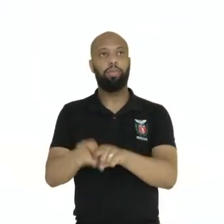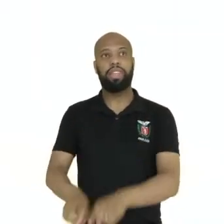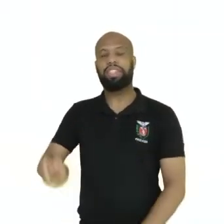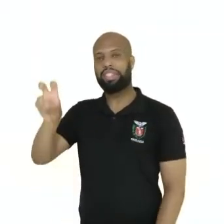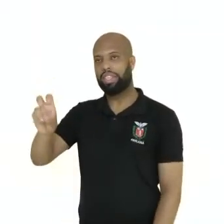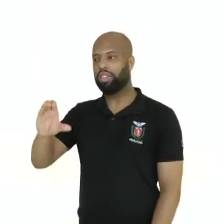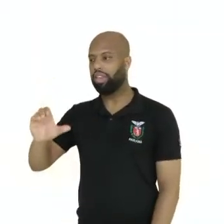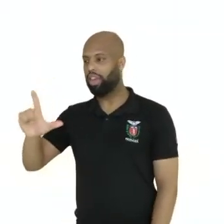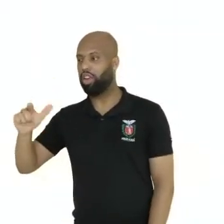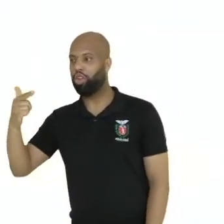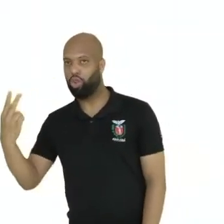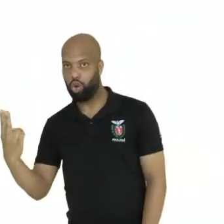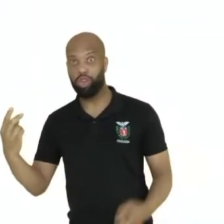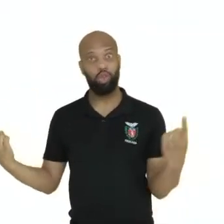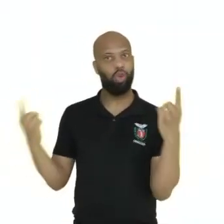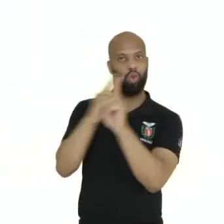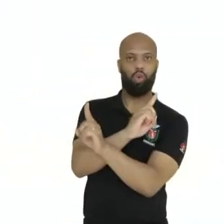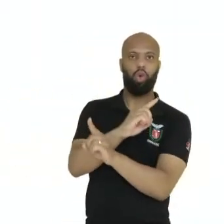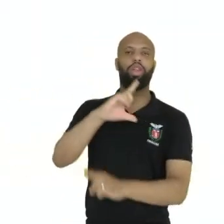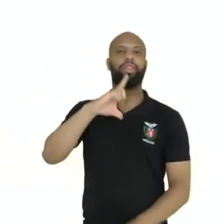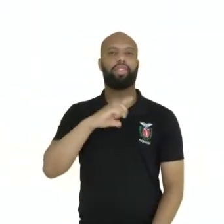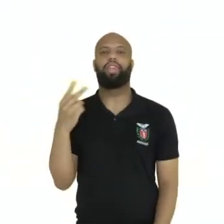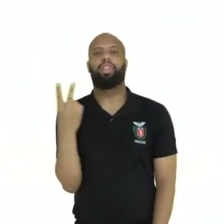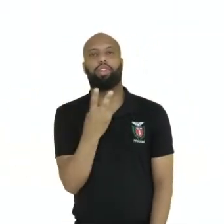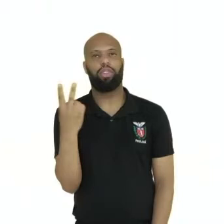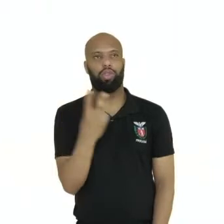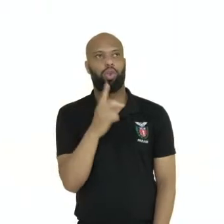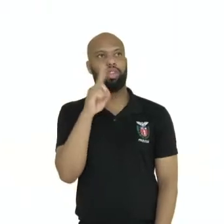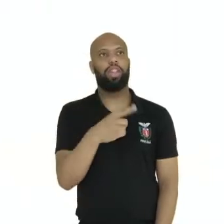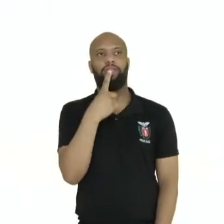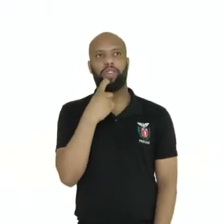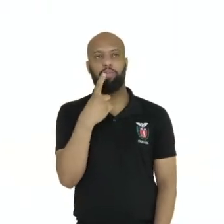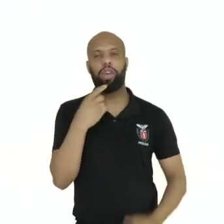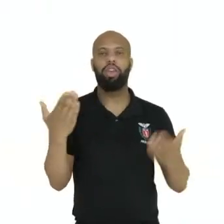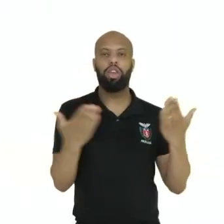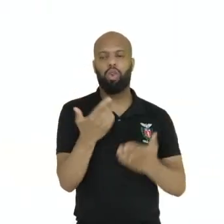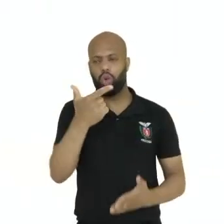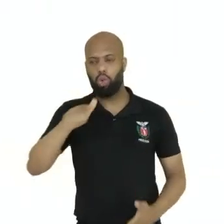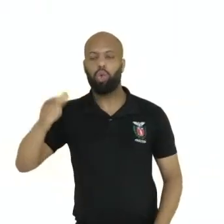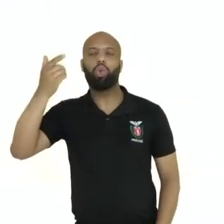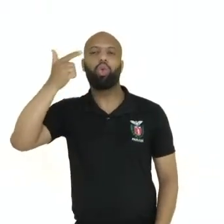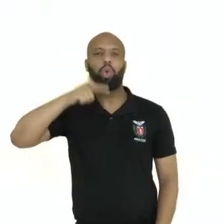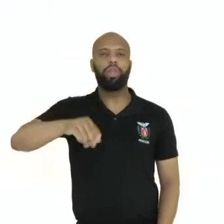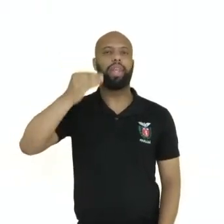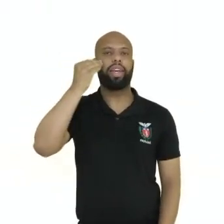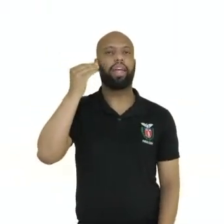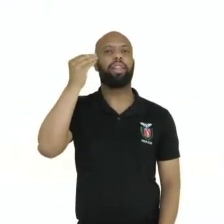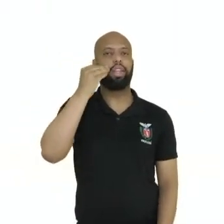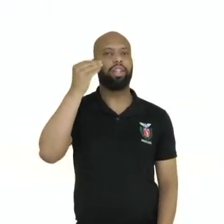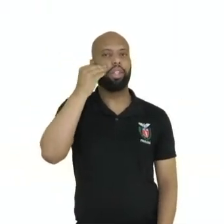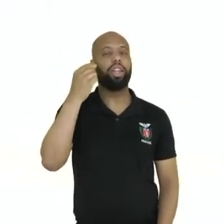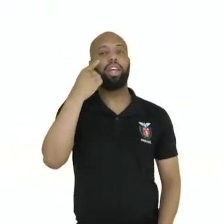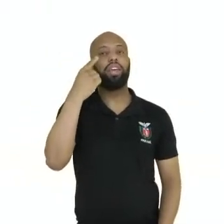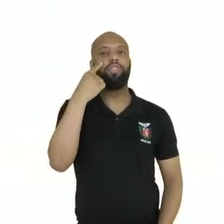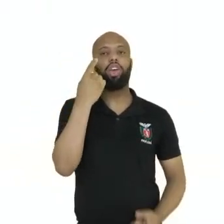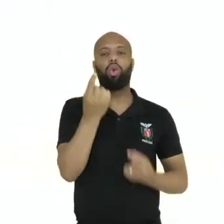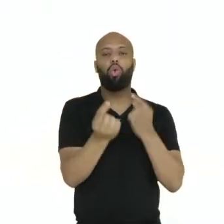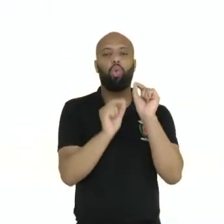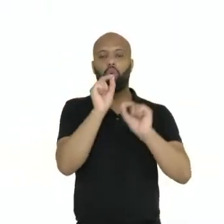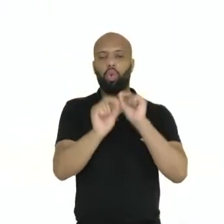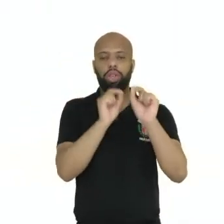o Cl2. Tendo esses 2 aqui que estão em vermelho, os outros a gente faz pelo processo da tentativa e